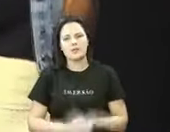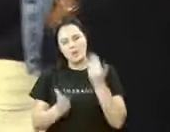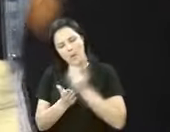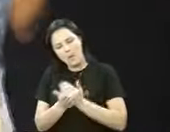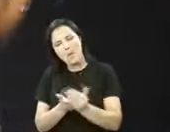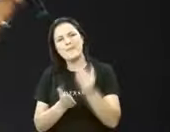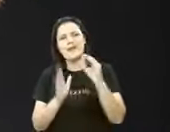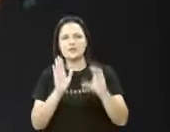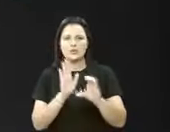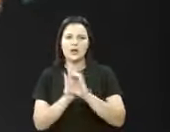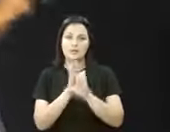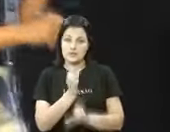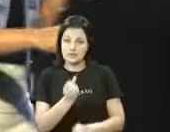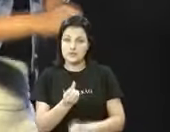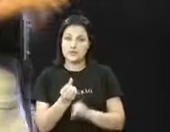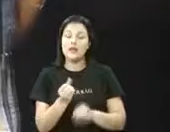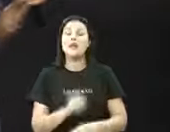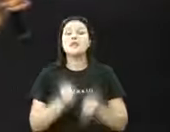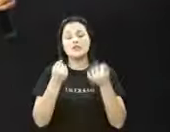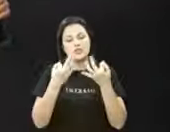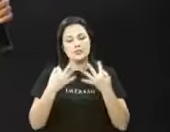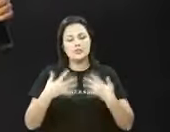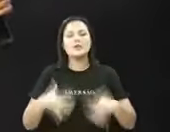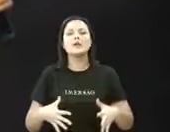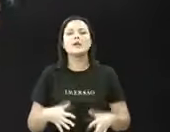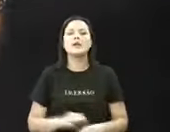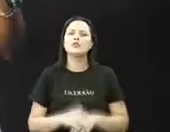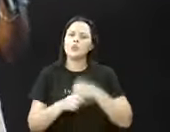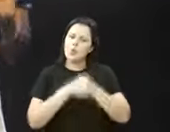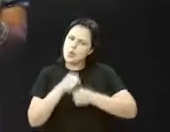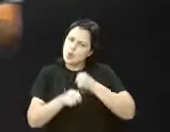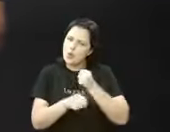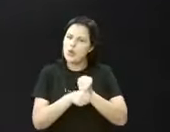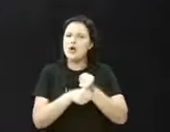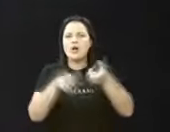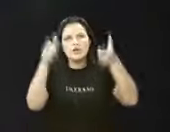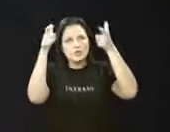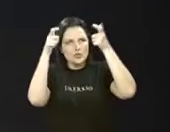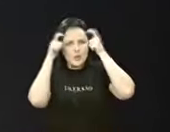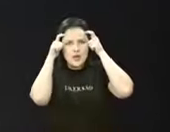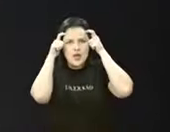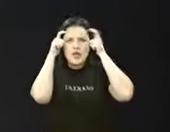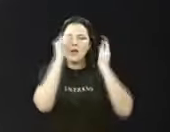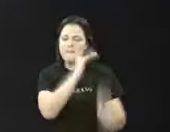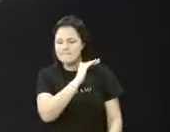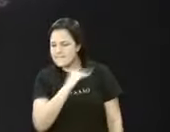começa o capítulo do seu chamado falando o seguinte: no ano em que morreu o rei